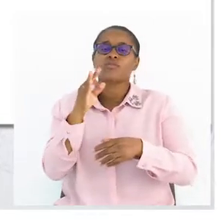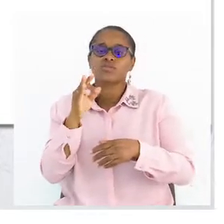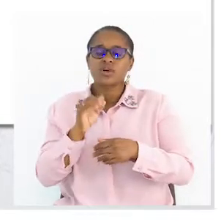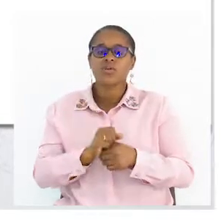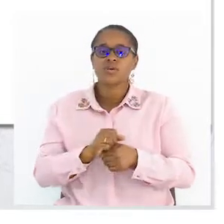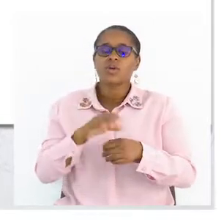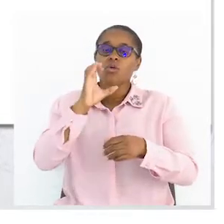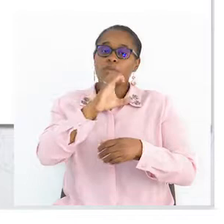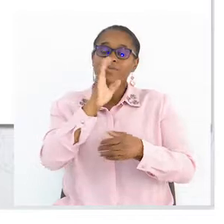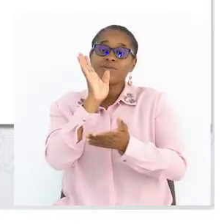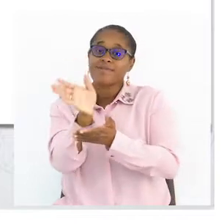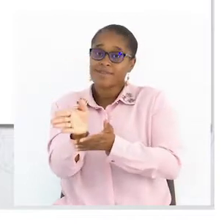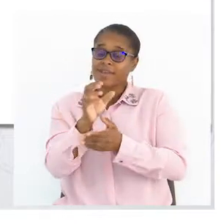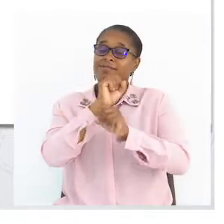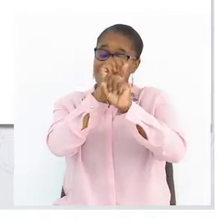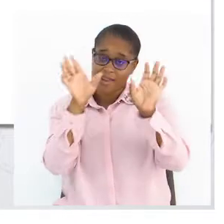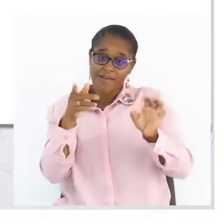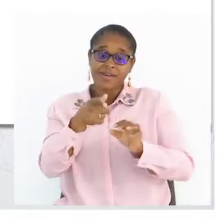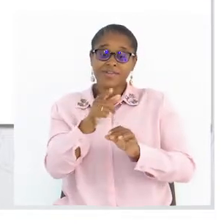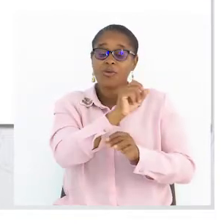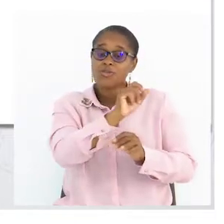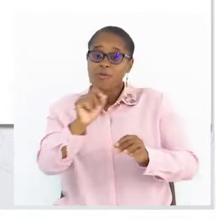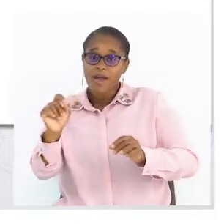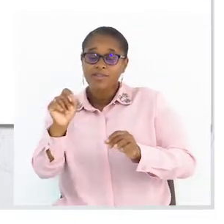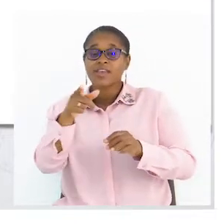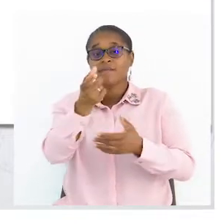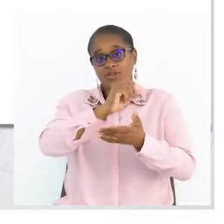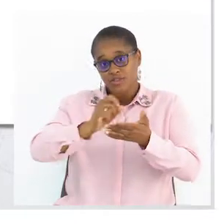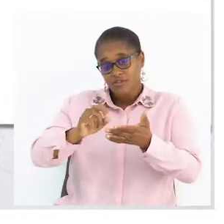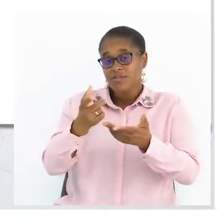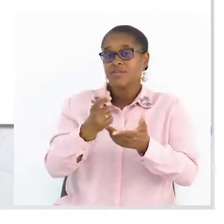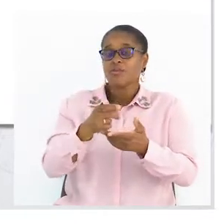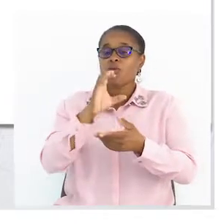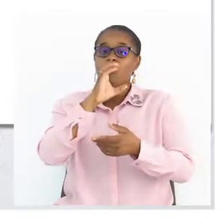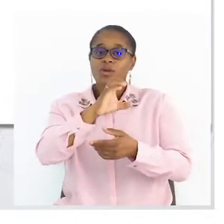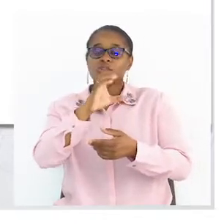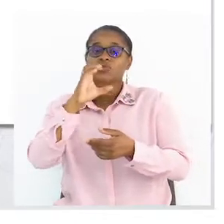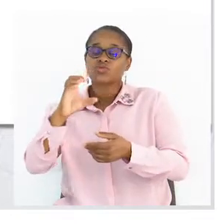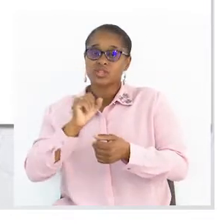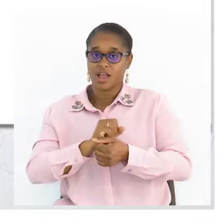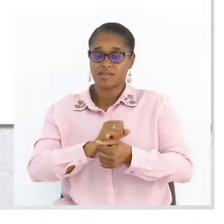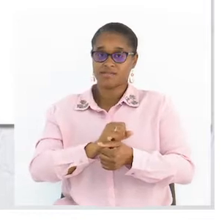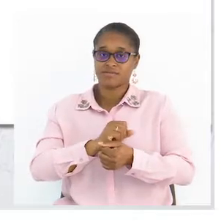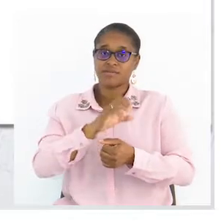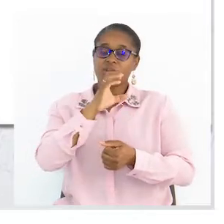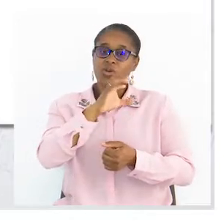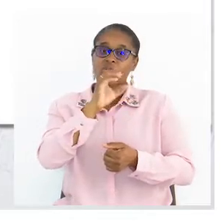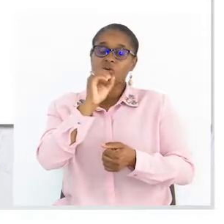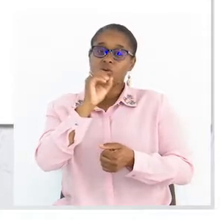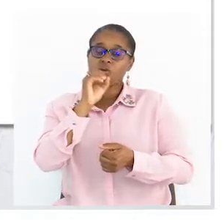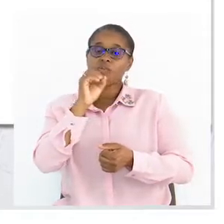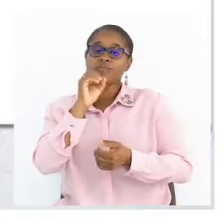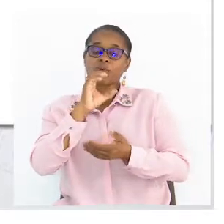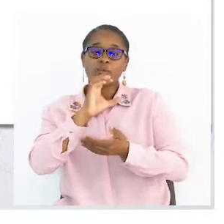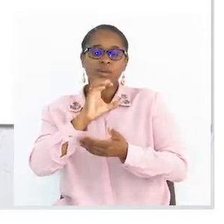claro. Aqui tínhamos um espaço que era para completar com complemento circunstancial. É o complemento que